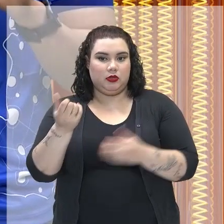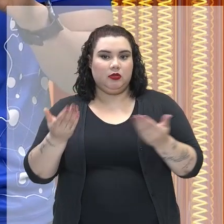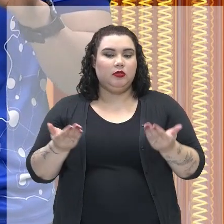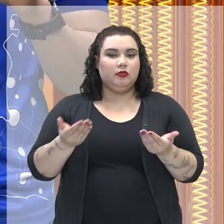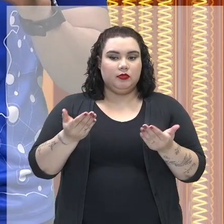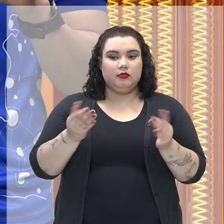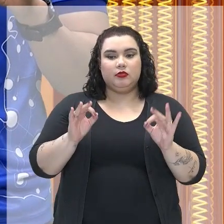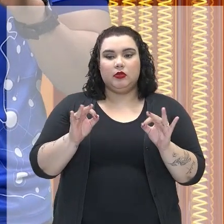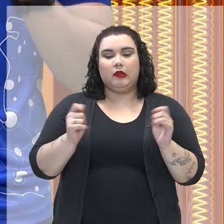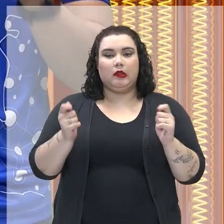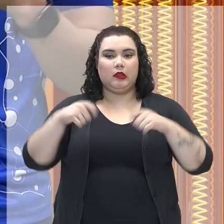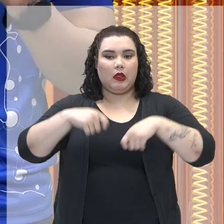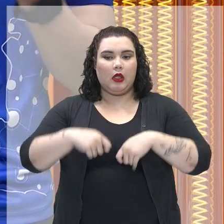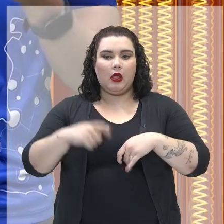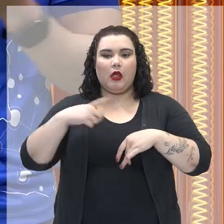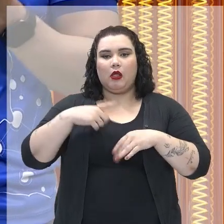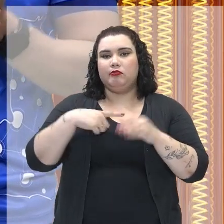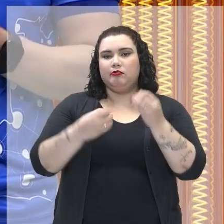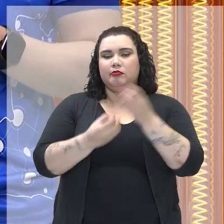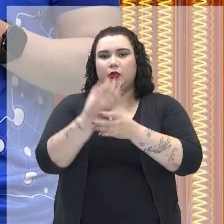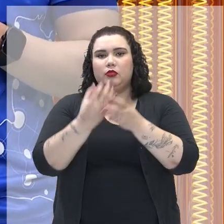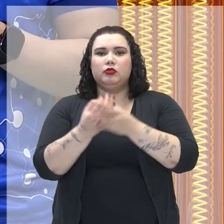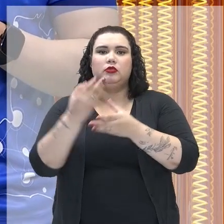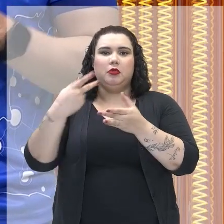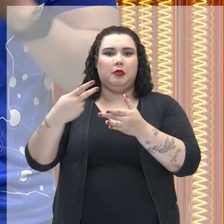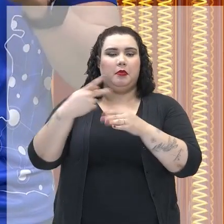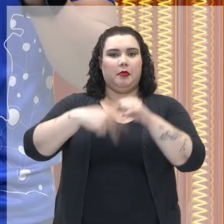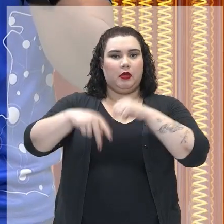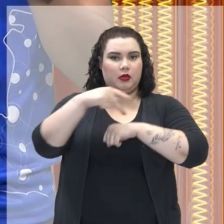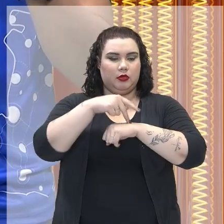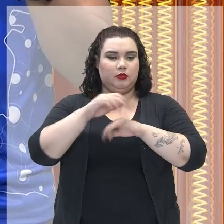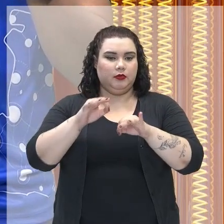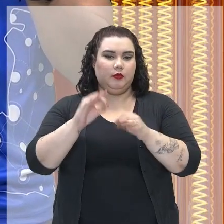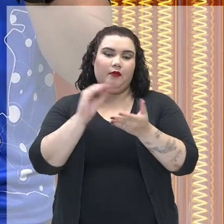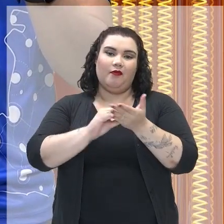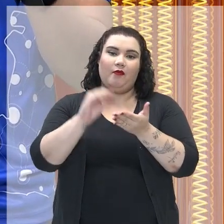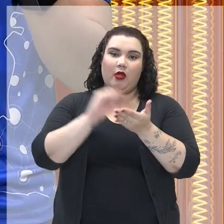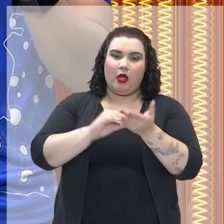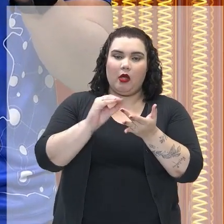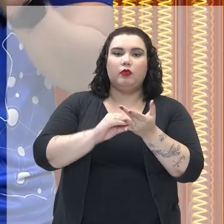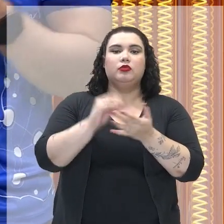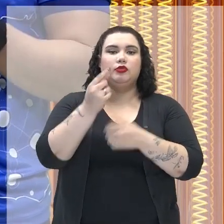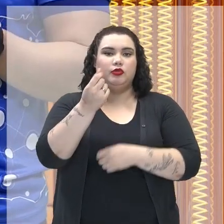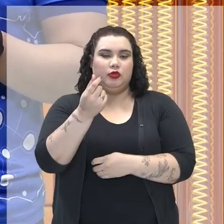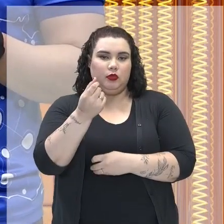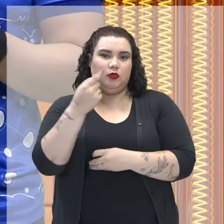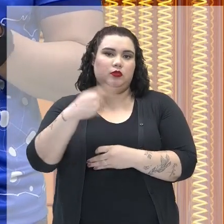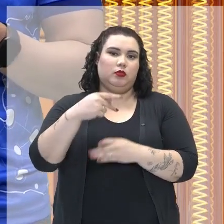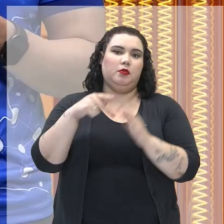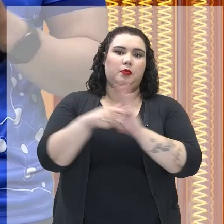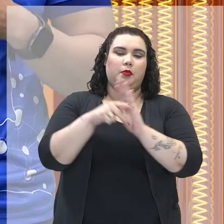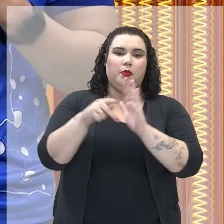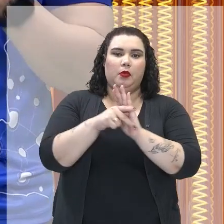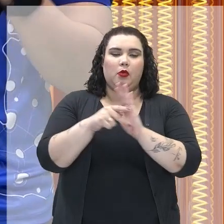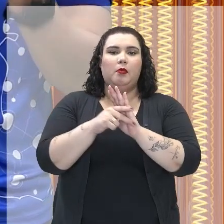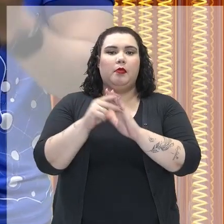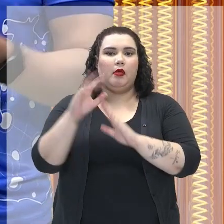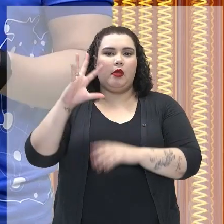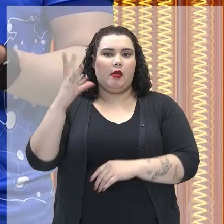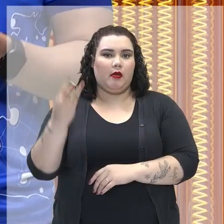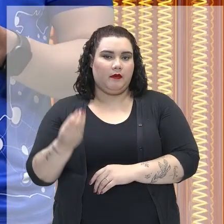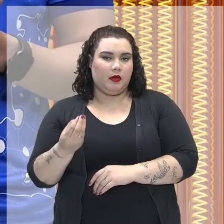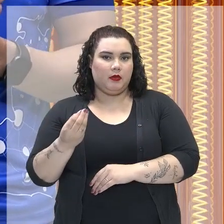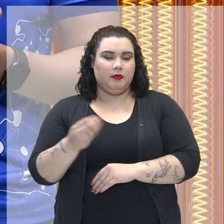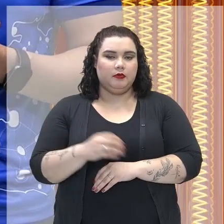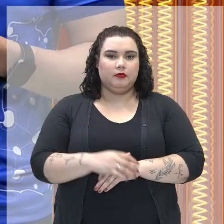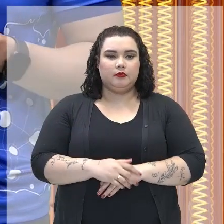que consiga ali ser produzido, né, dentro do próprio país. Então falta ali capital dentro do continente africano para o seu